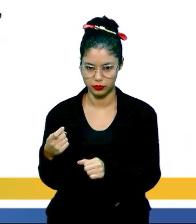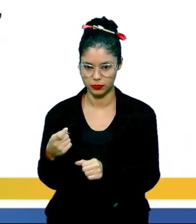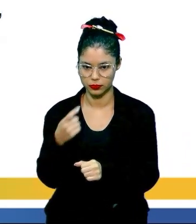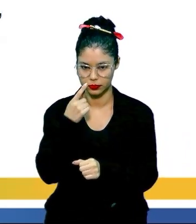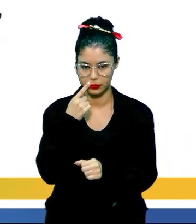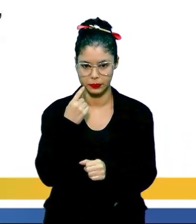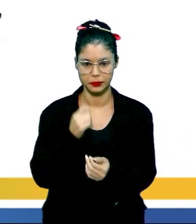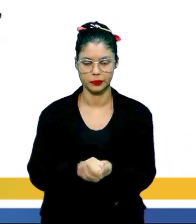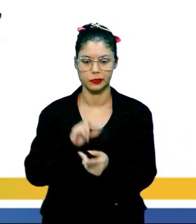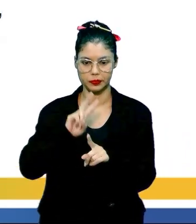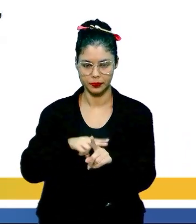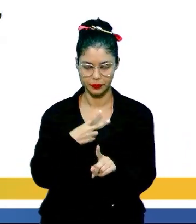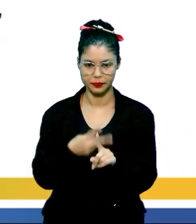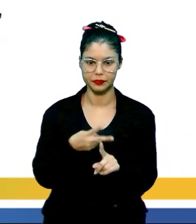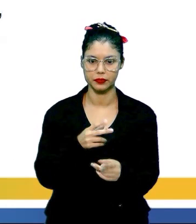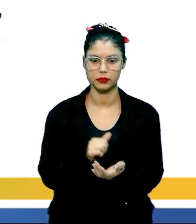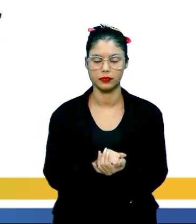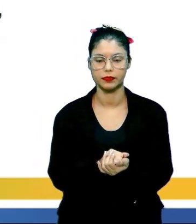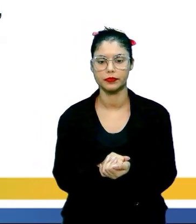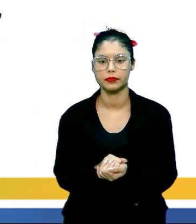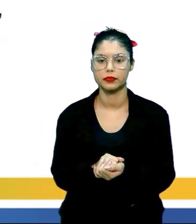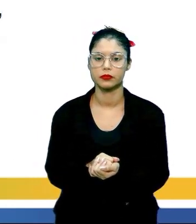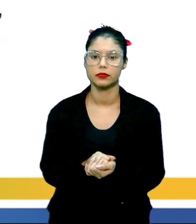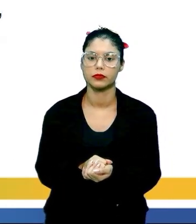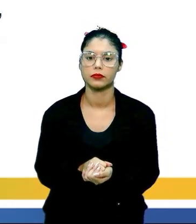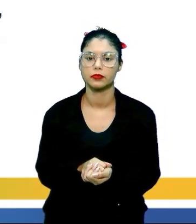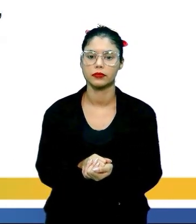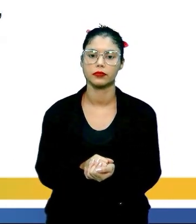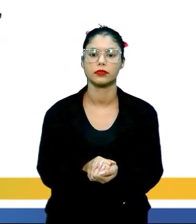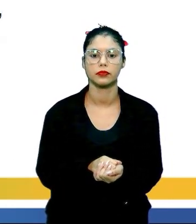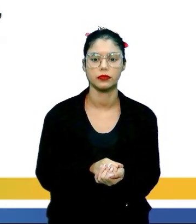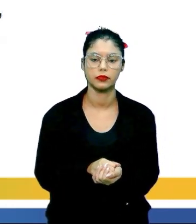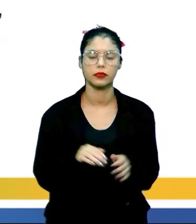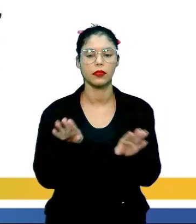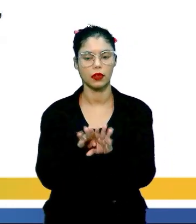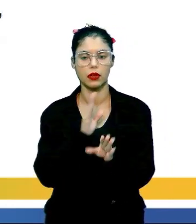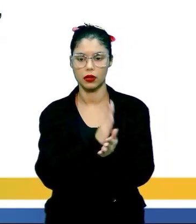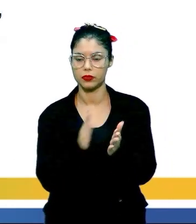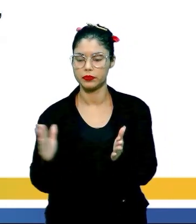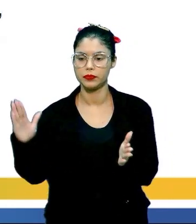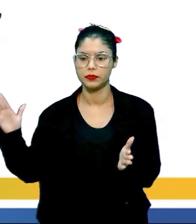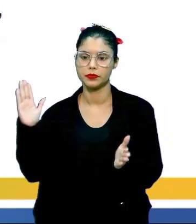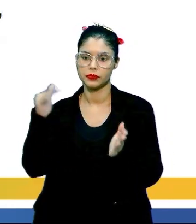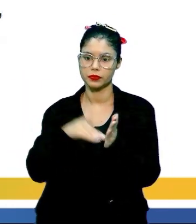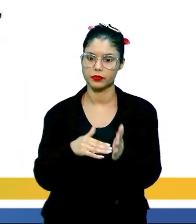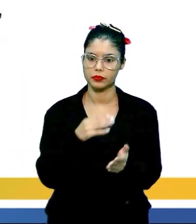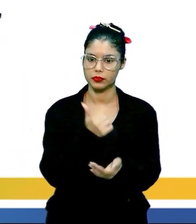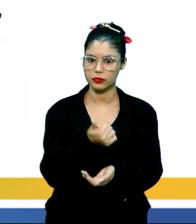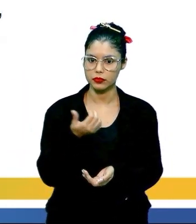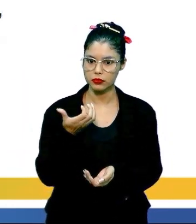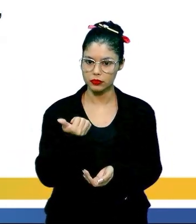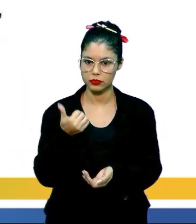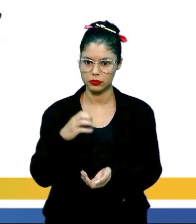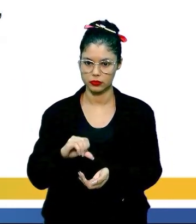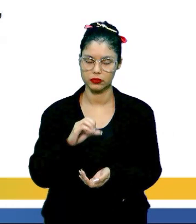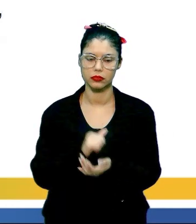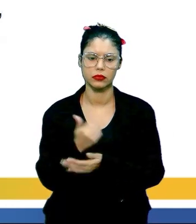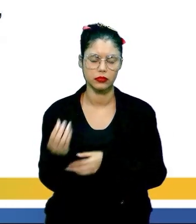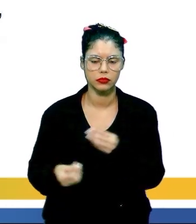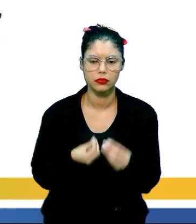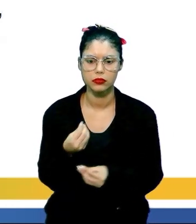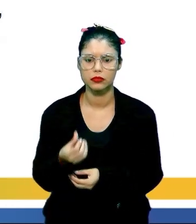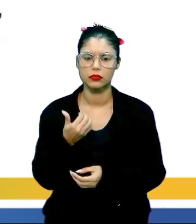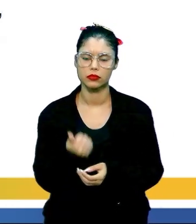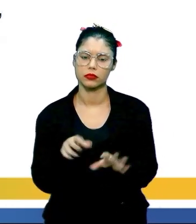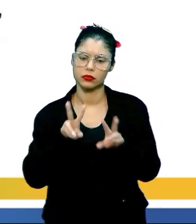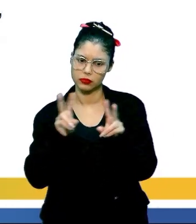disso, porque vai dar x mais x, aqui vai dar 2x mais x e aí vai, até chegar a 19. Como o